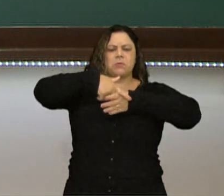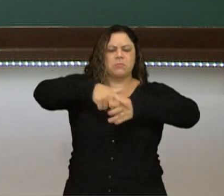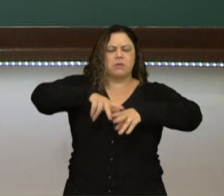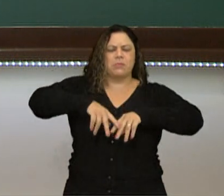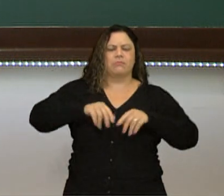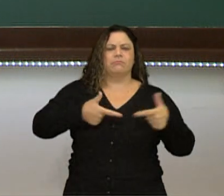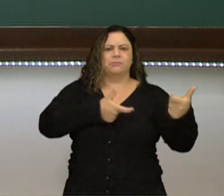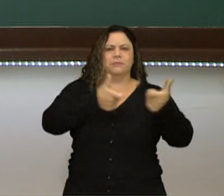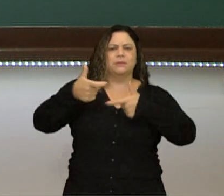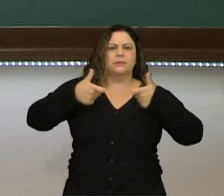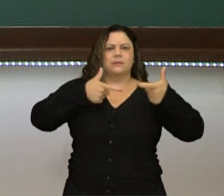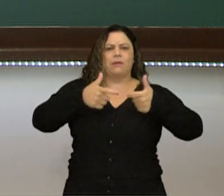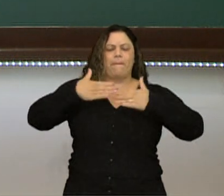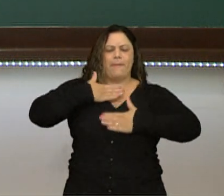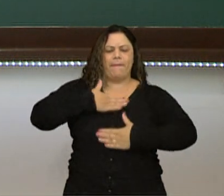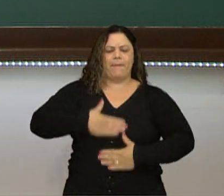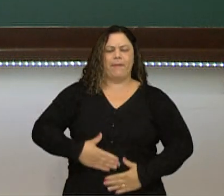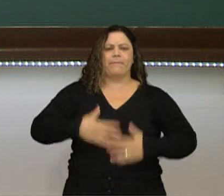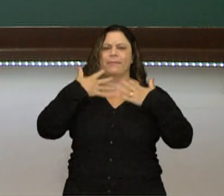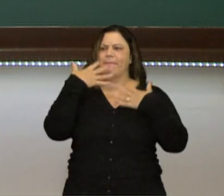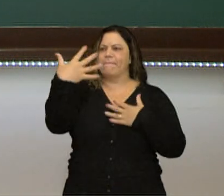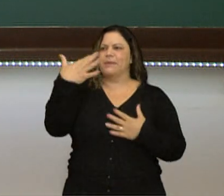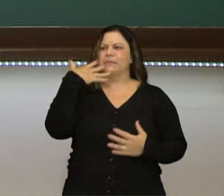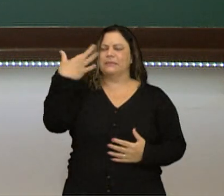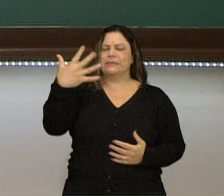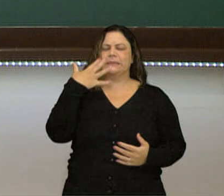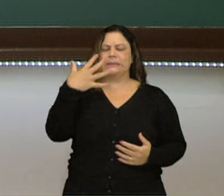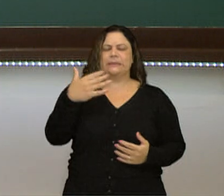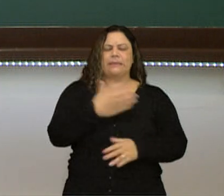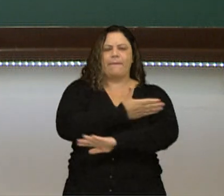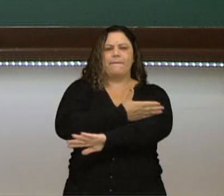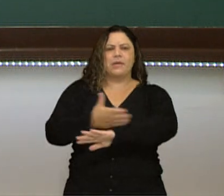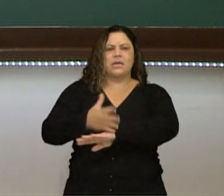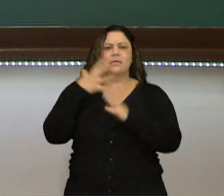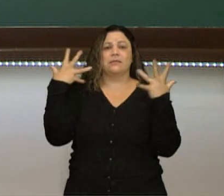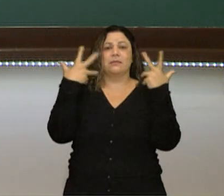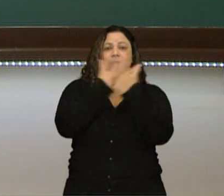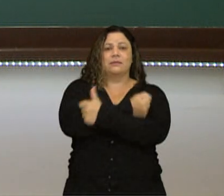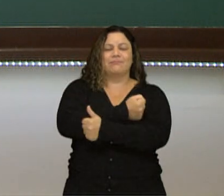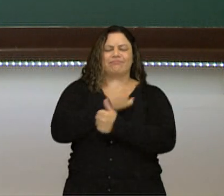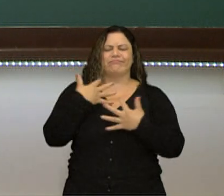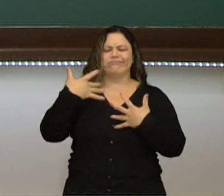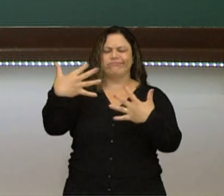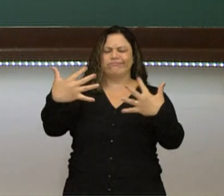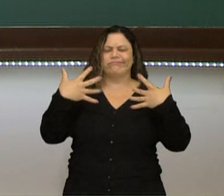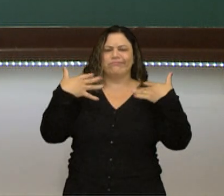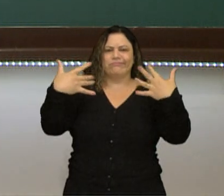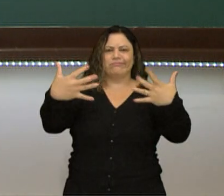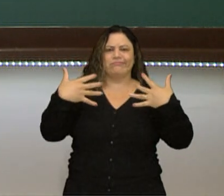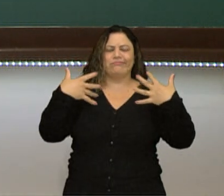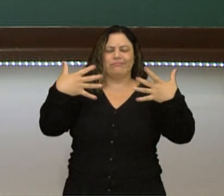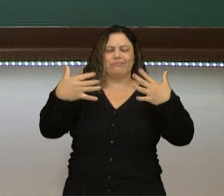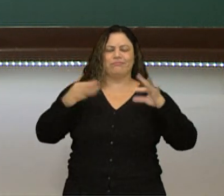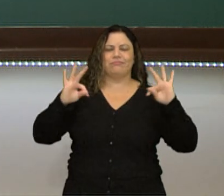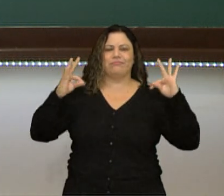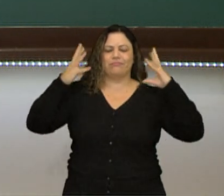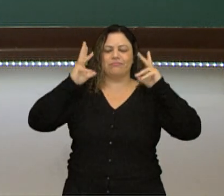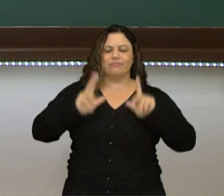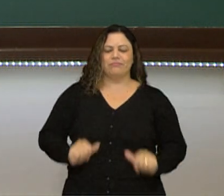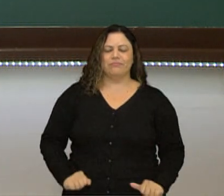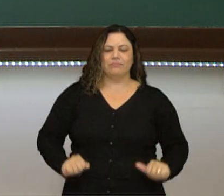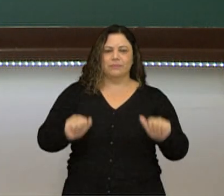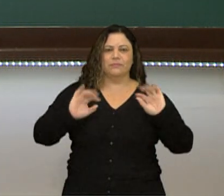ele tem a armadura mais brilhante, branca, linda, reluzente, sem uma mancha de todo